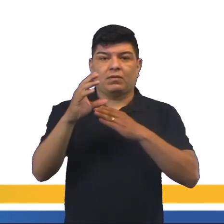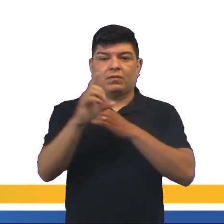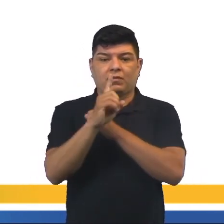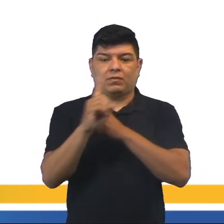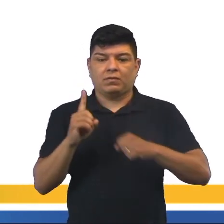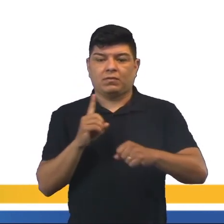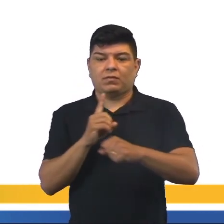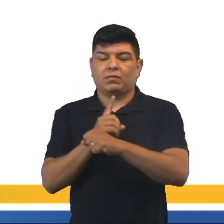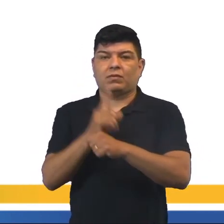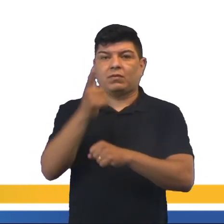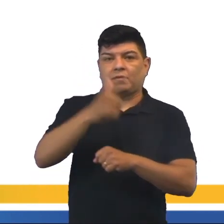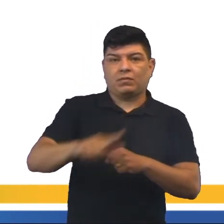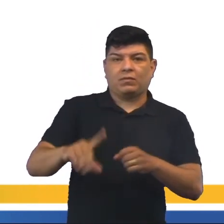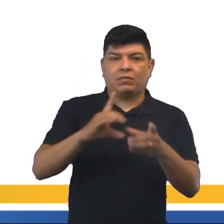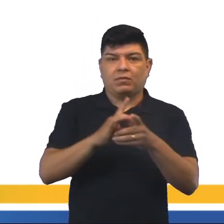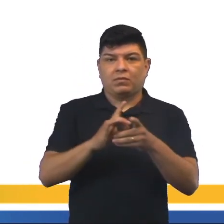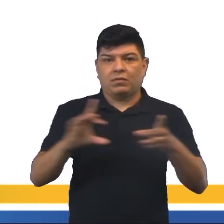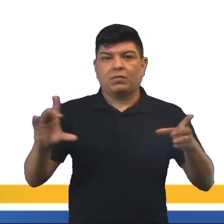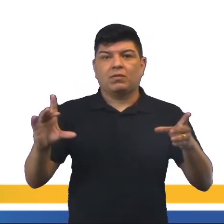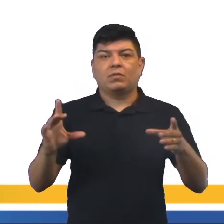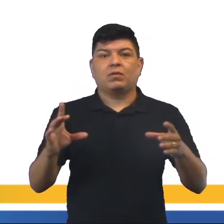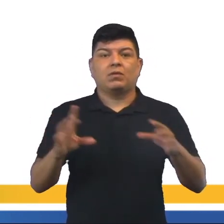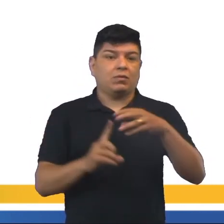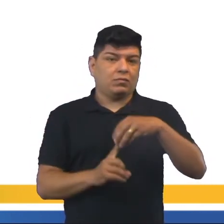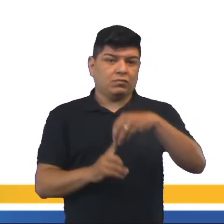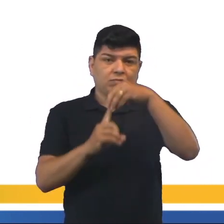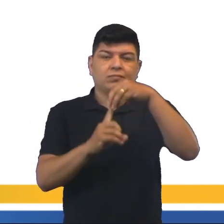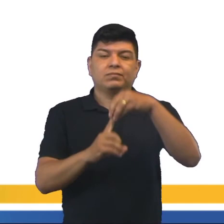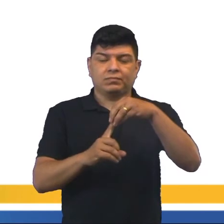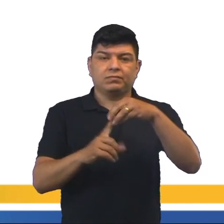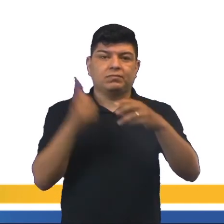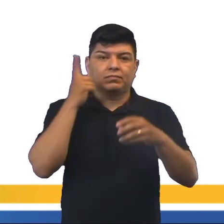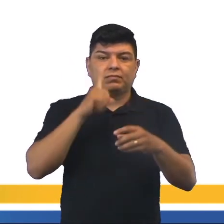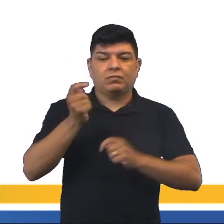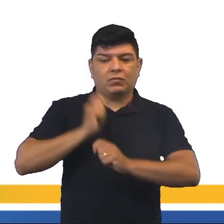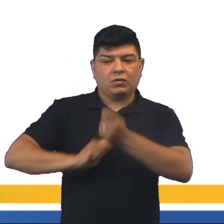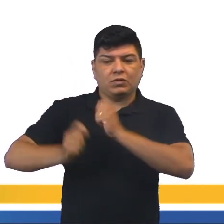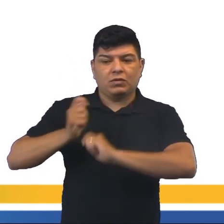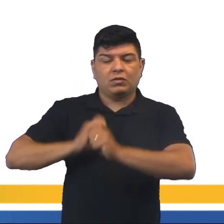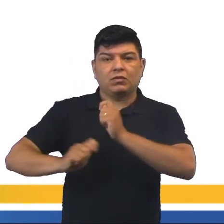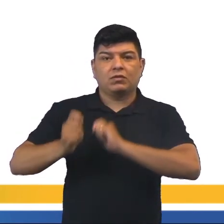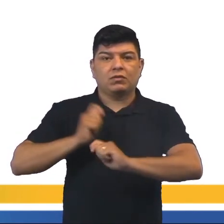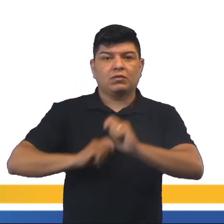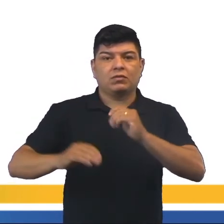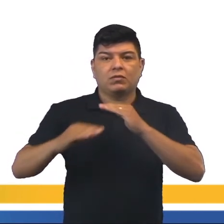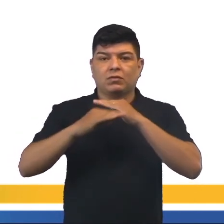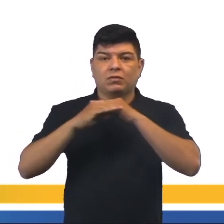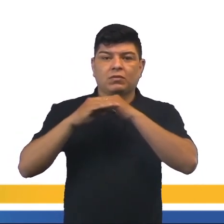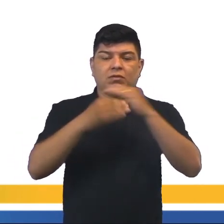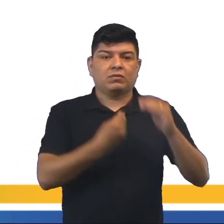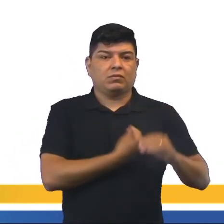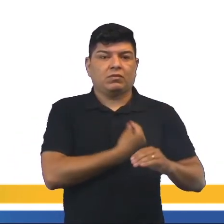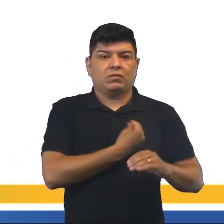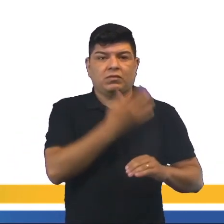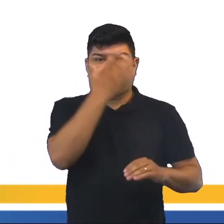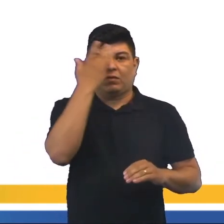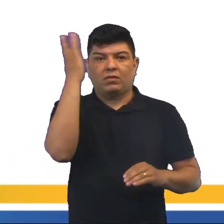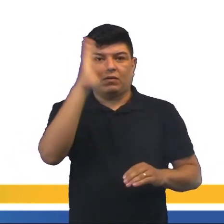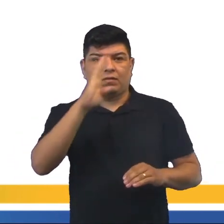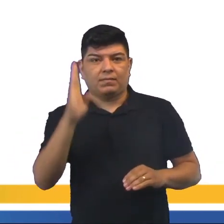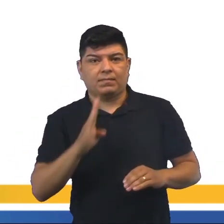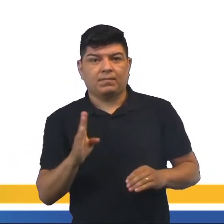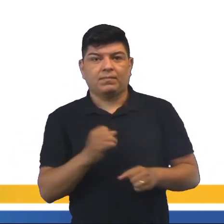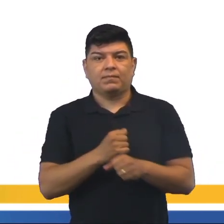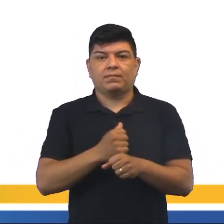sociedade em reestabelecer a democracia plena e recuperar a economia e o padrão de vida dos brasileiros.